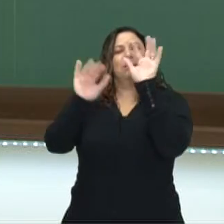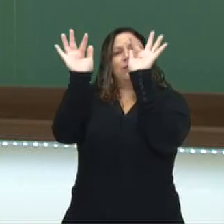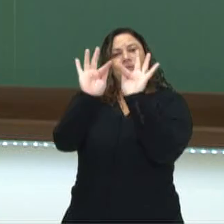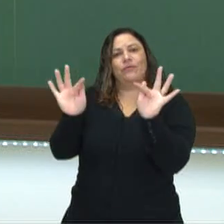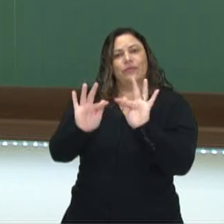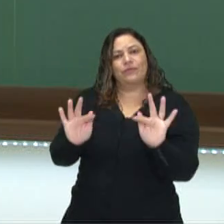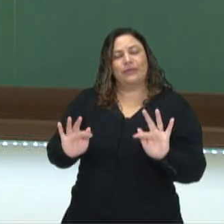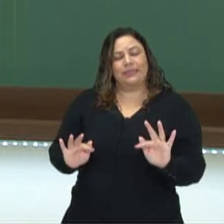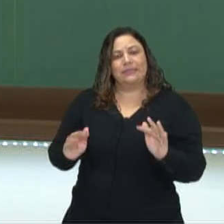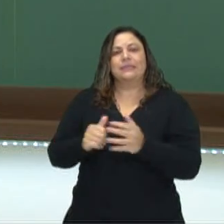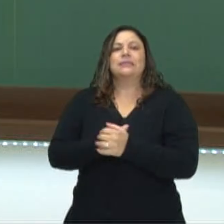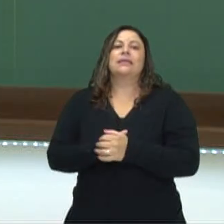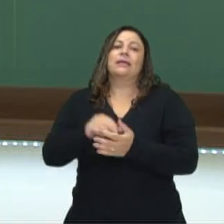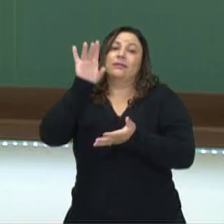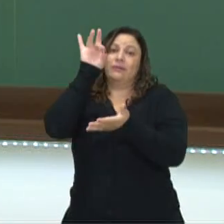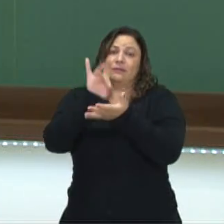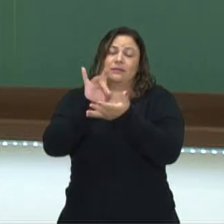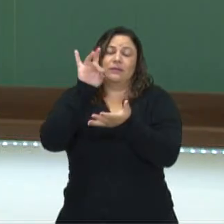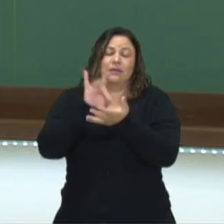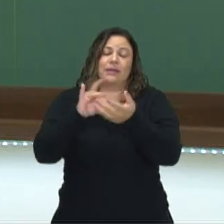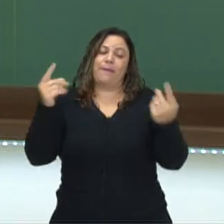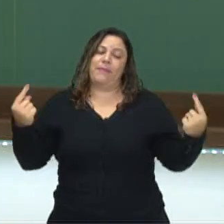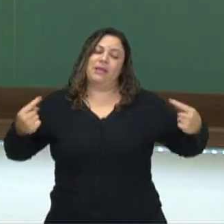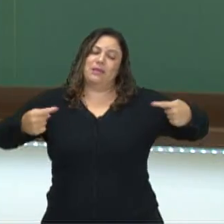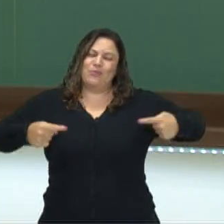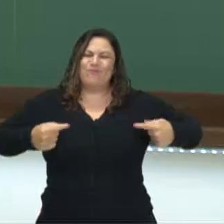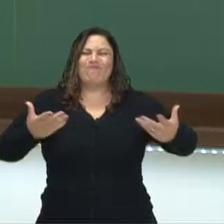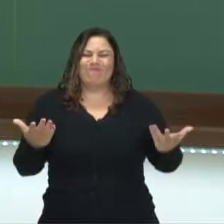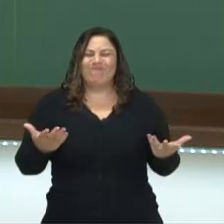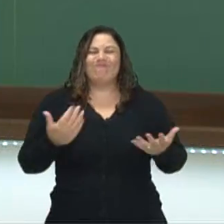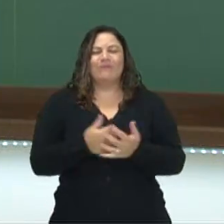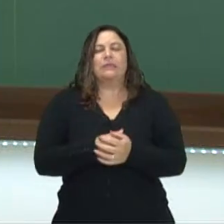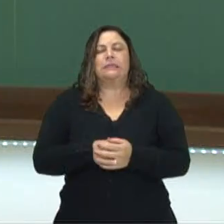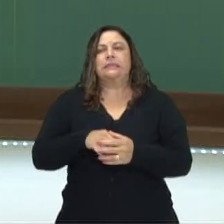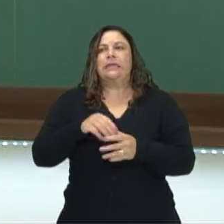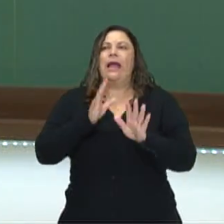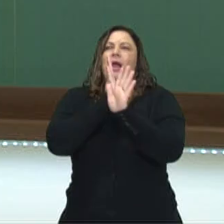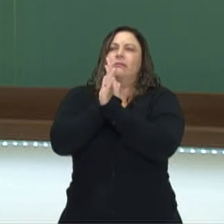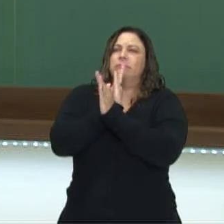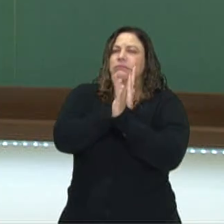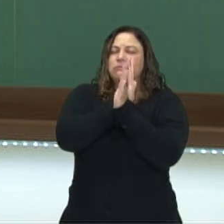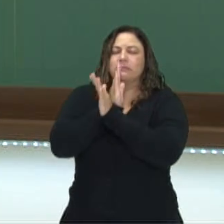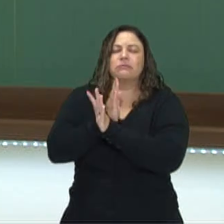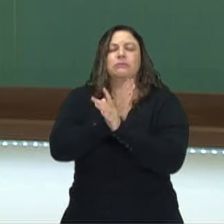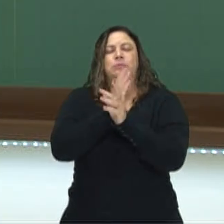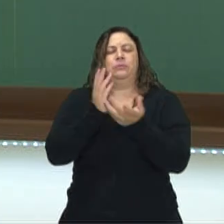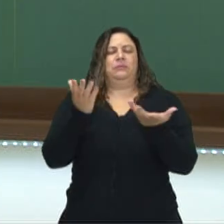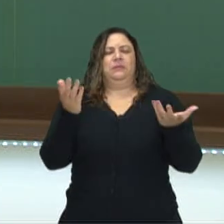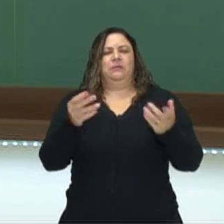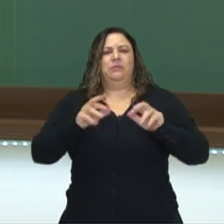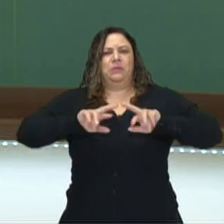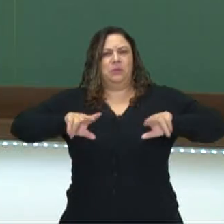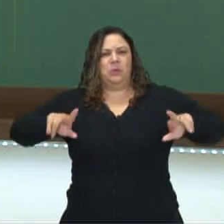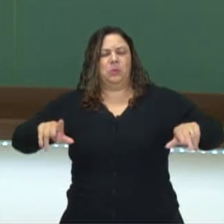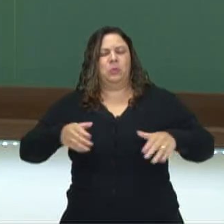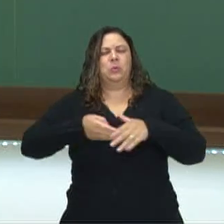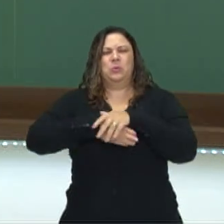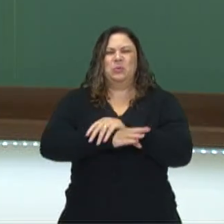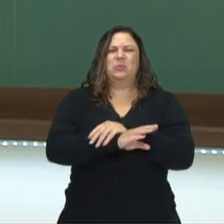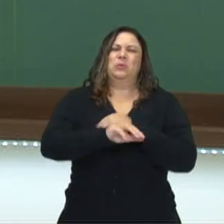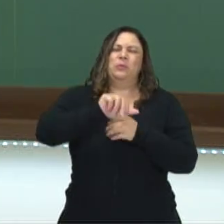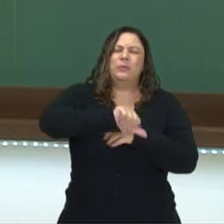de fato. Pelo contrário, quando nós nos deixamos levar pelos vícios, nós podemos ter até momentos